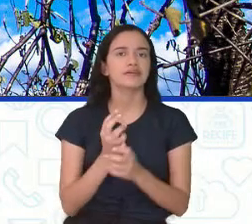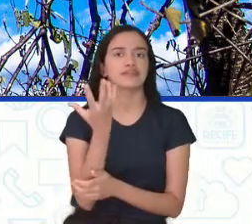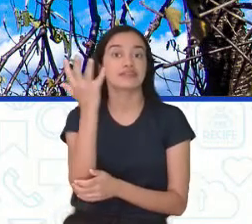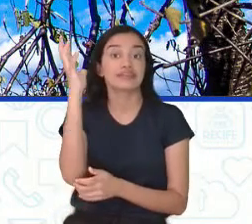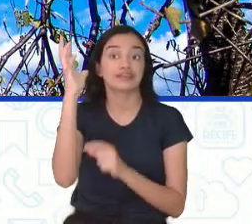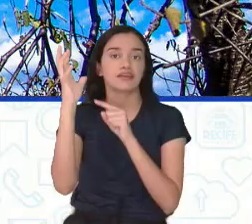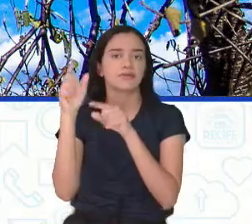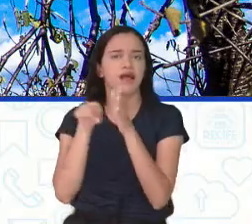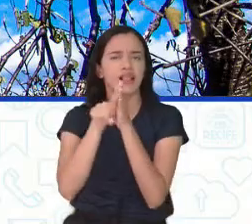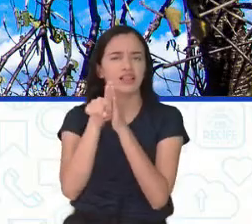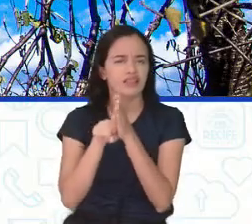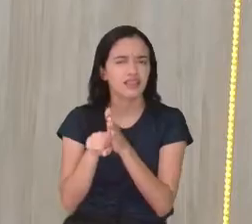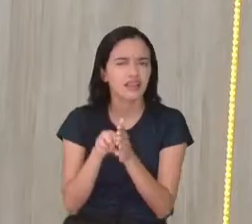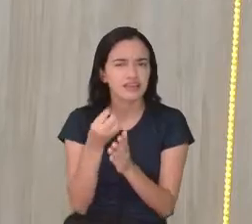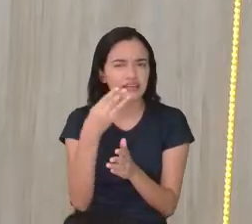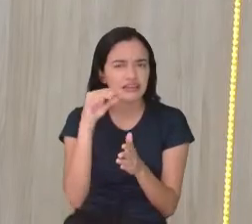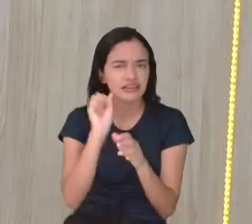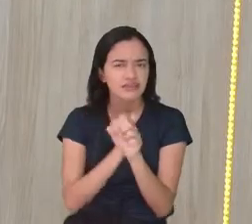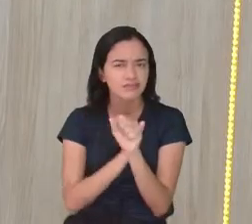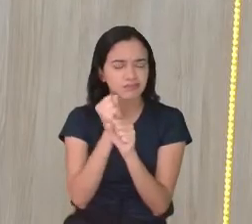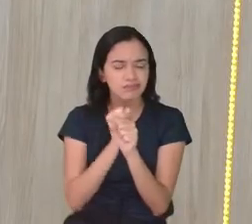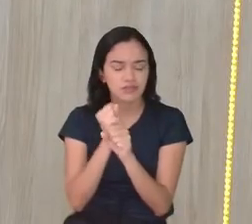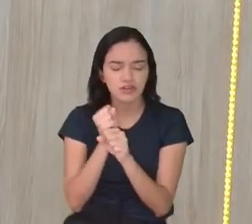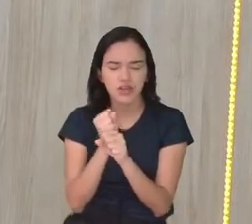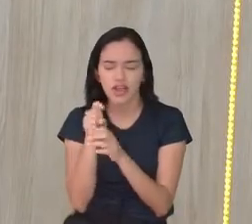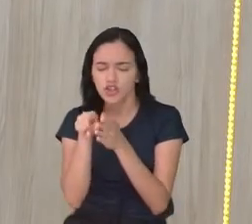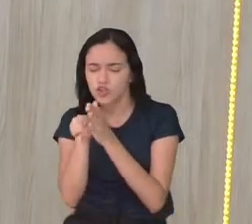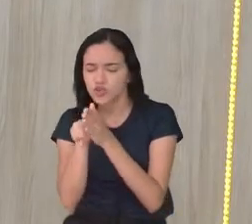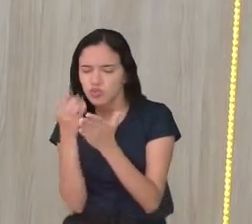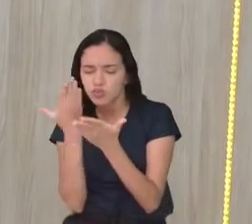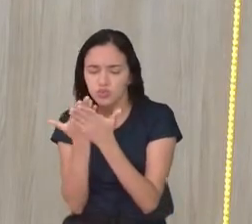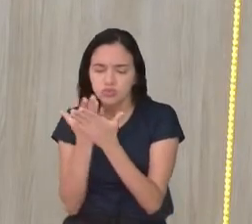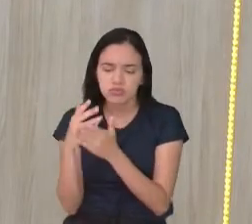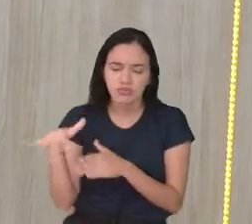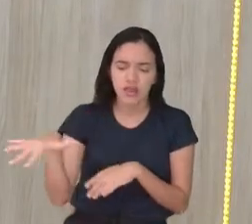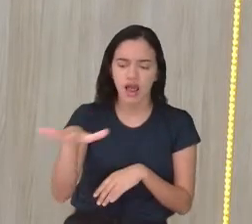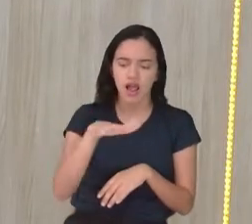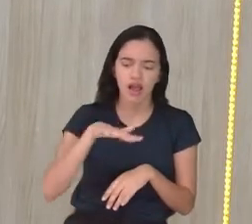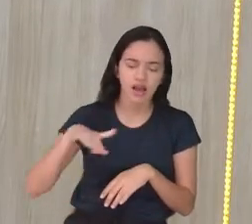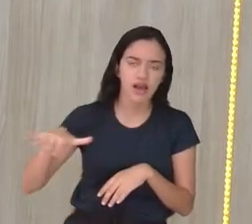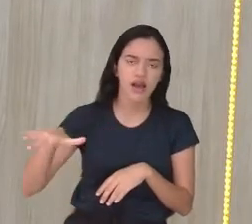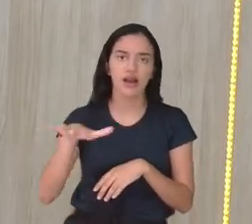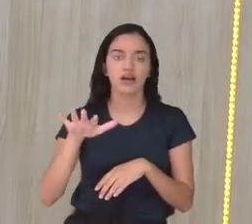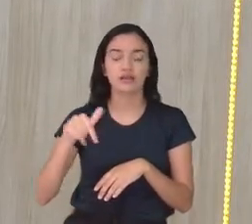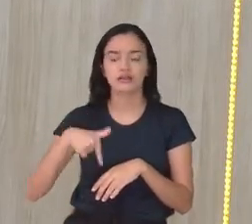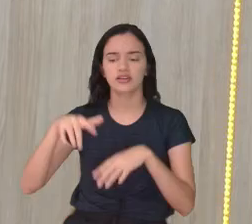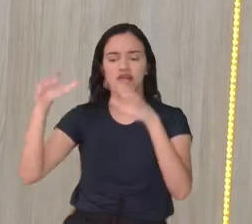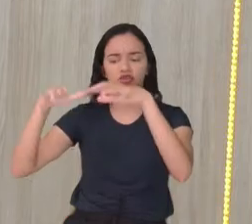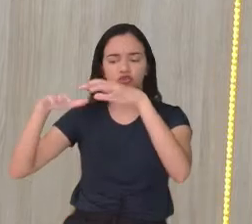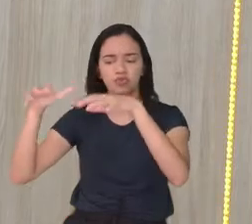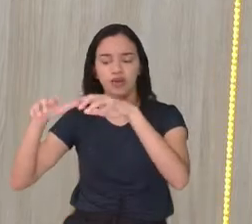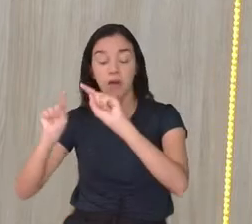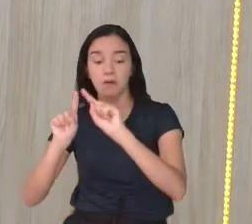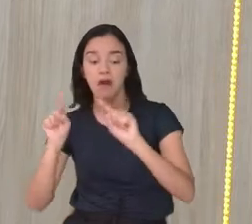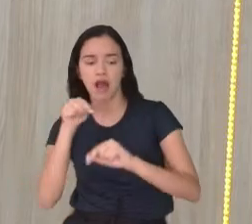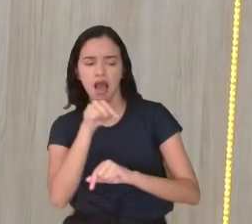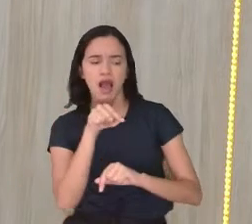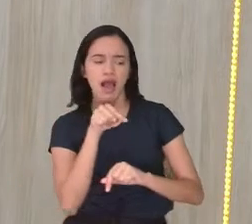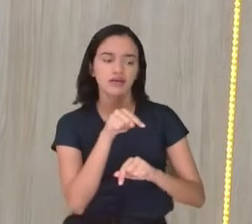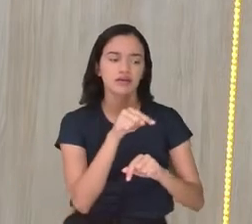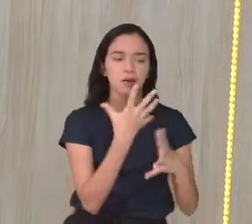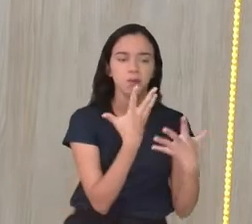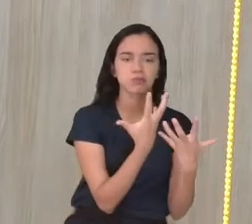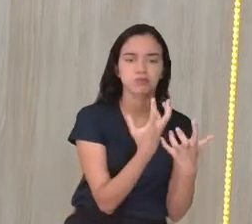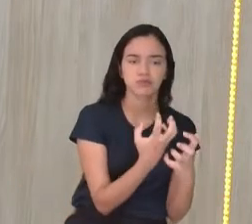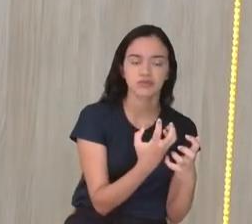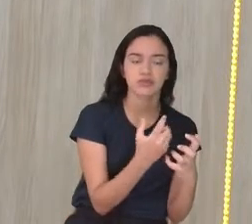30 anos analisando aquela área, né? Eita, tá chovendo muito aqui. Não, aqui já está mais seco. Aí a gente